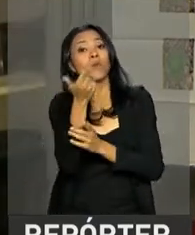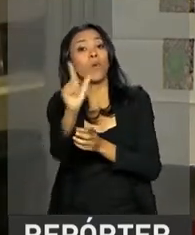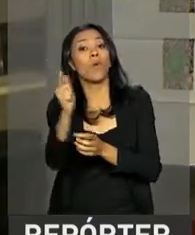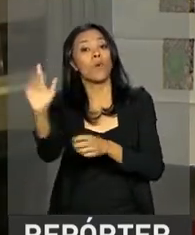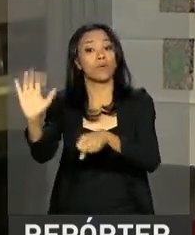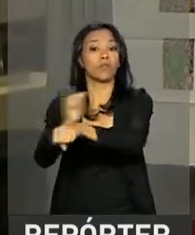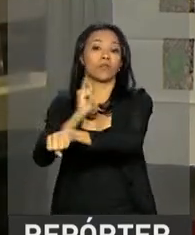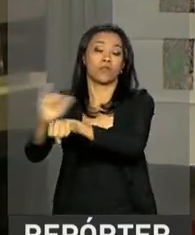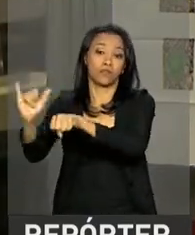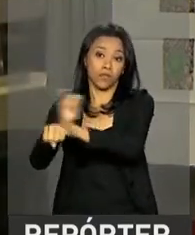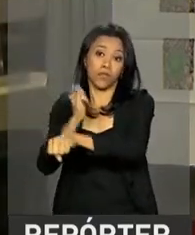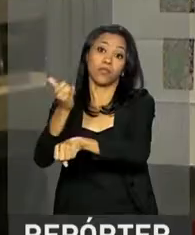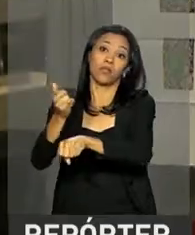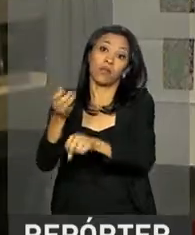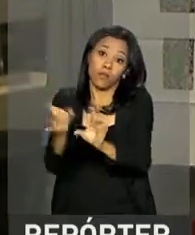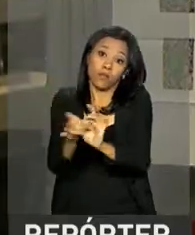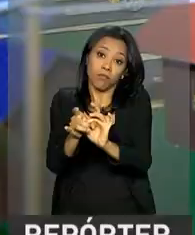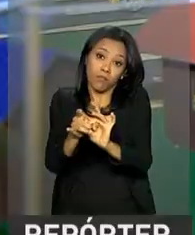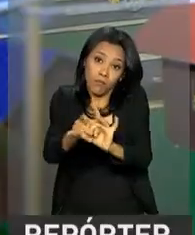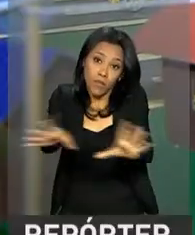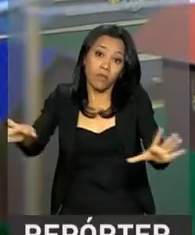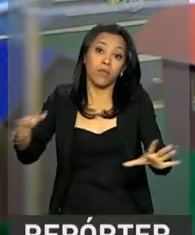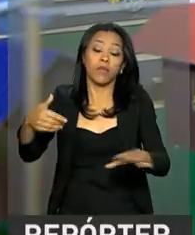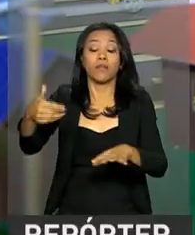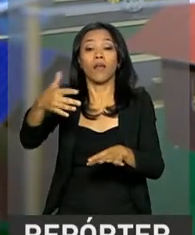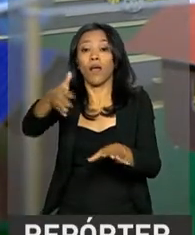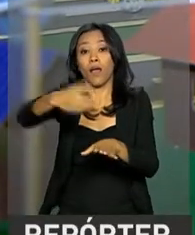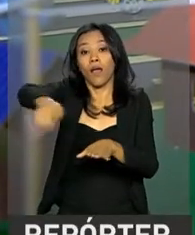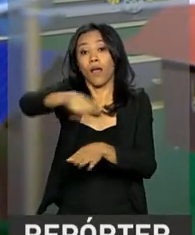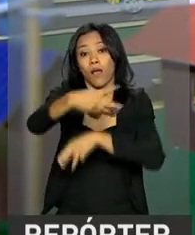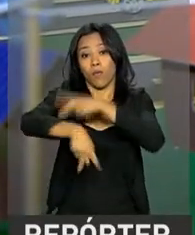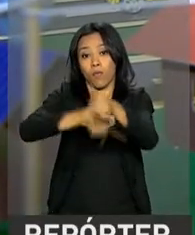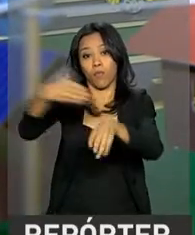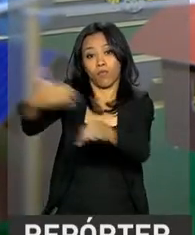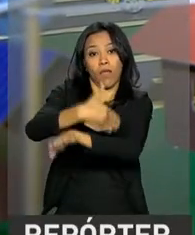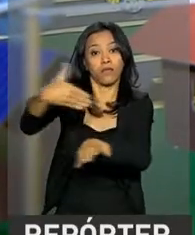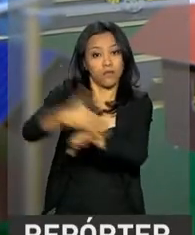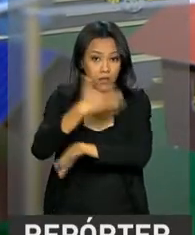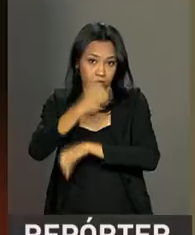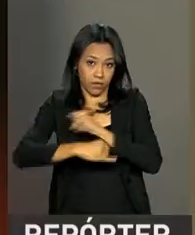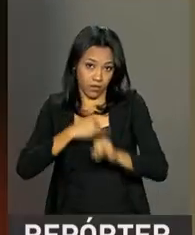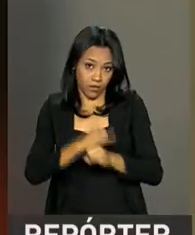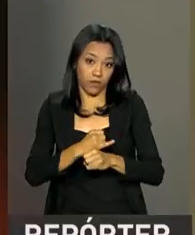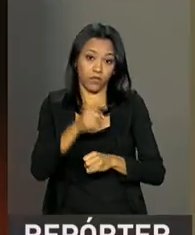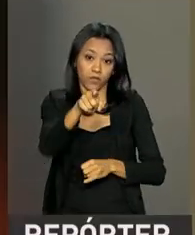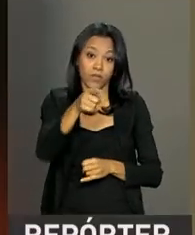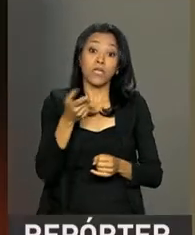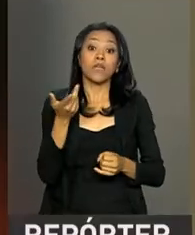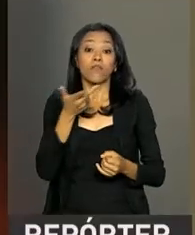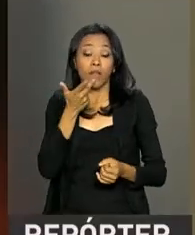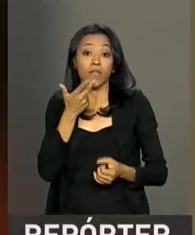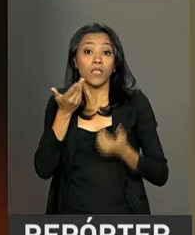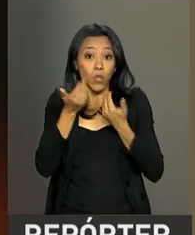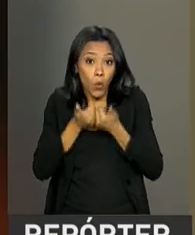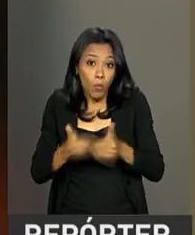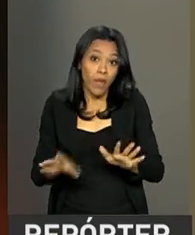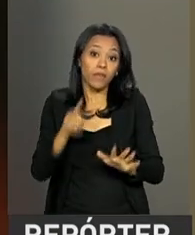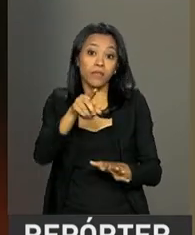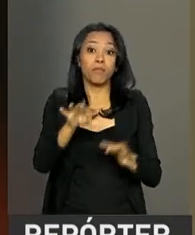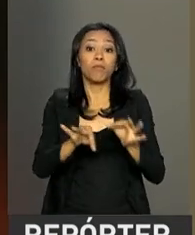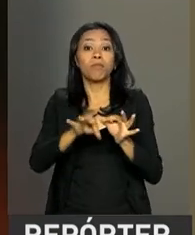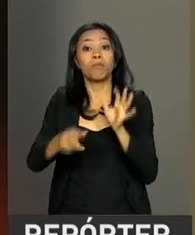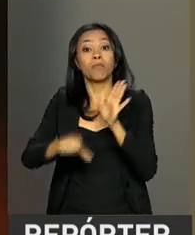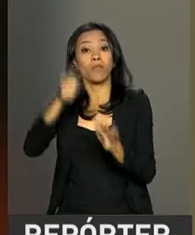que permitam à população o acesso à internet. A inclusão de uma cidade na era digital começa com a implantação de rede de